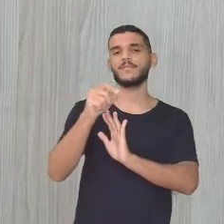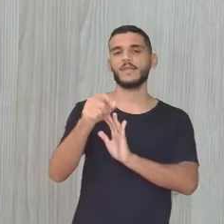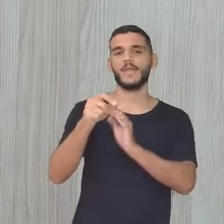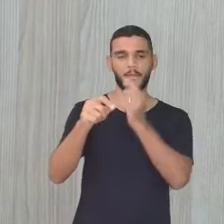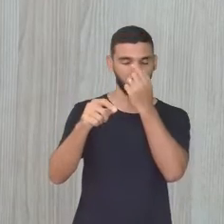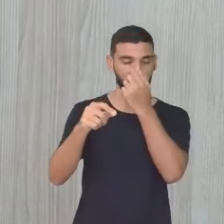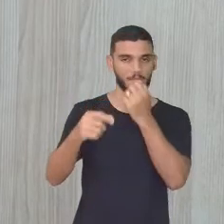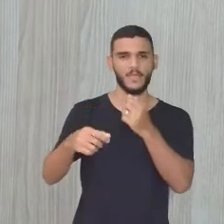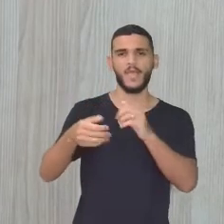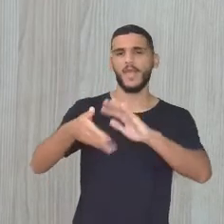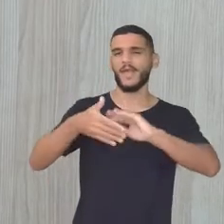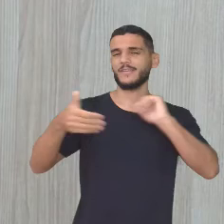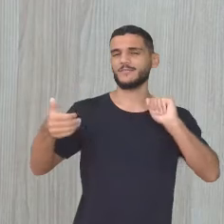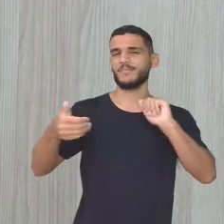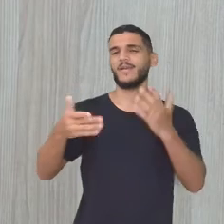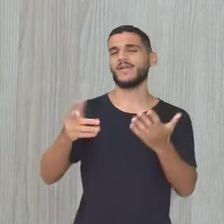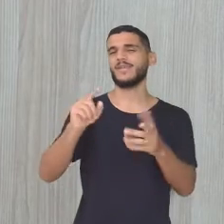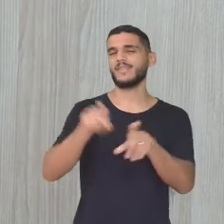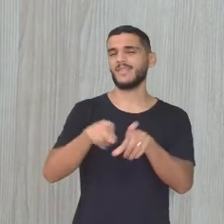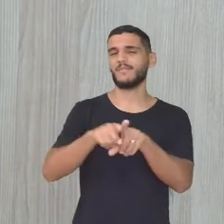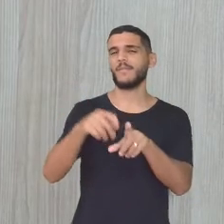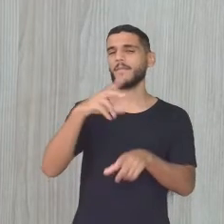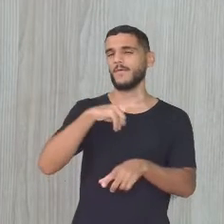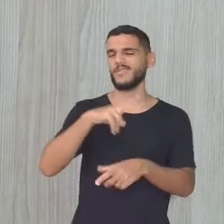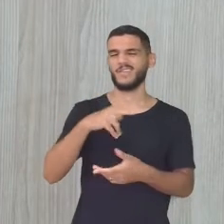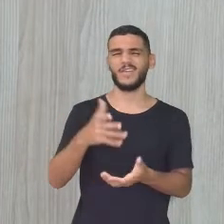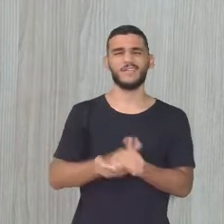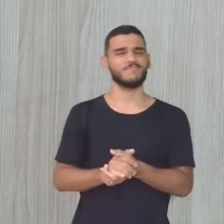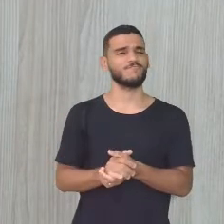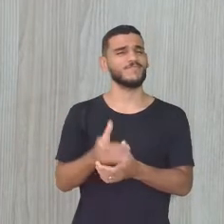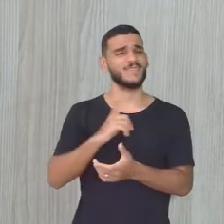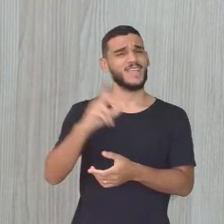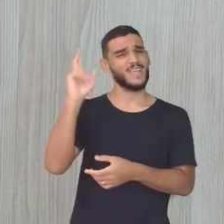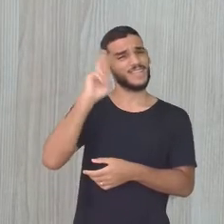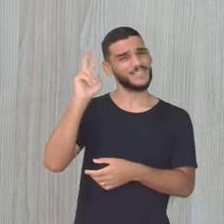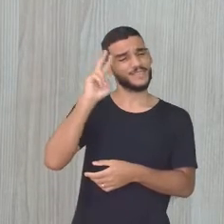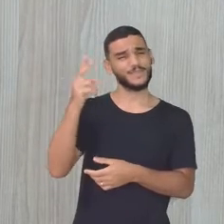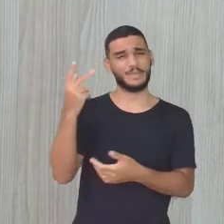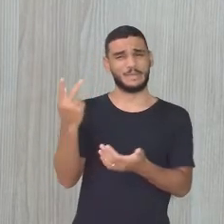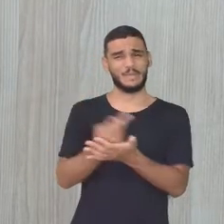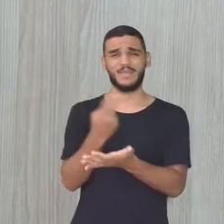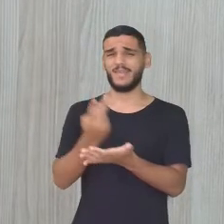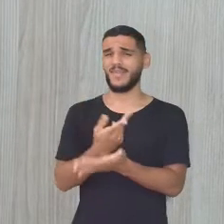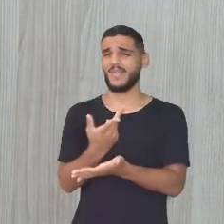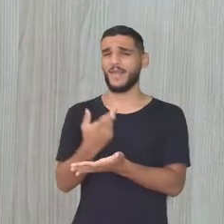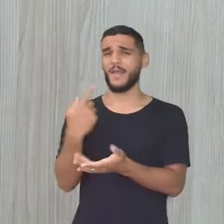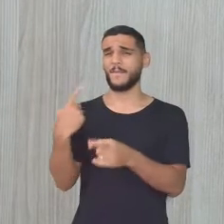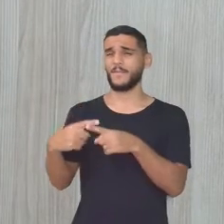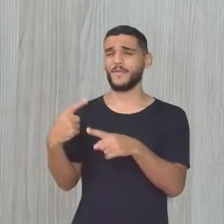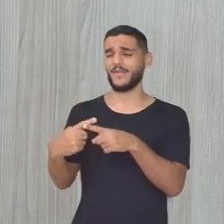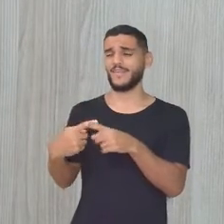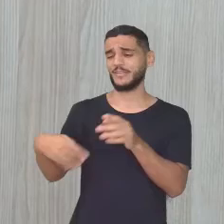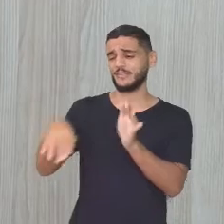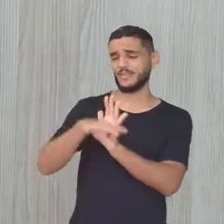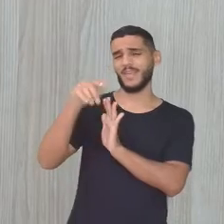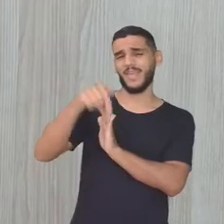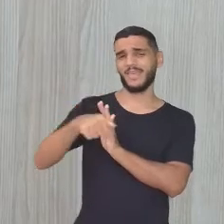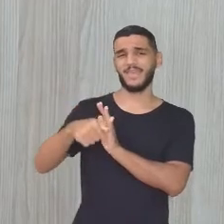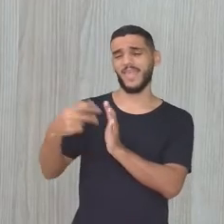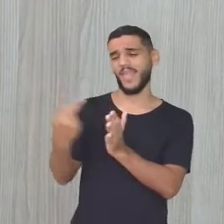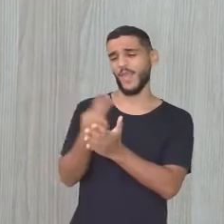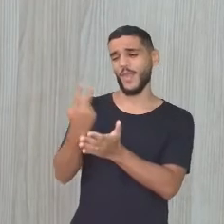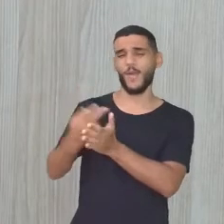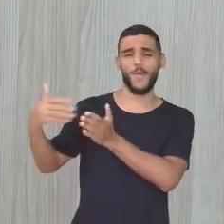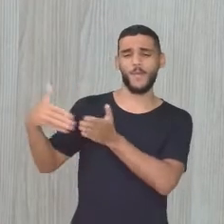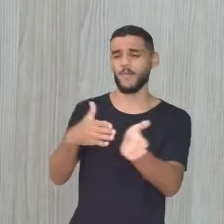ele queria chegar nas Índias e errou, errou o caminho, mas é meio furado. Porque a América não era